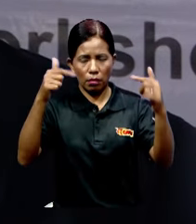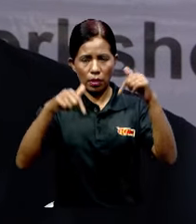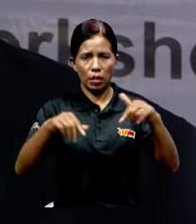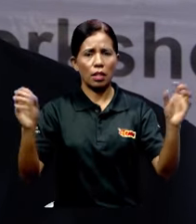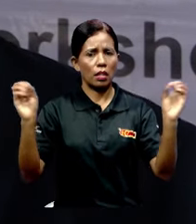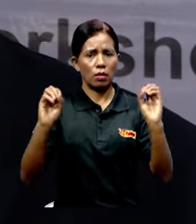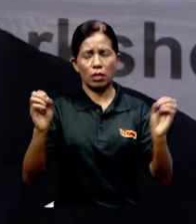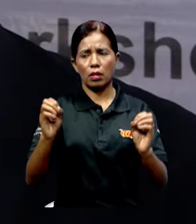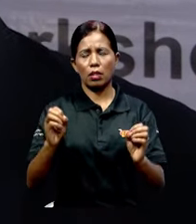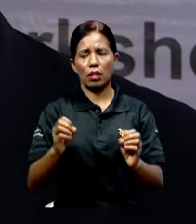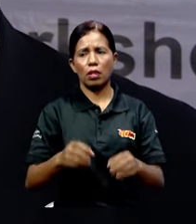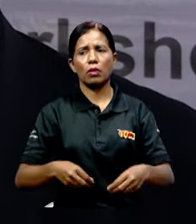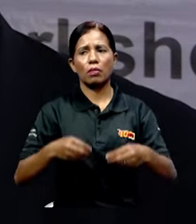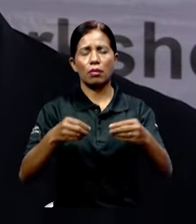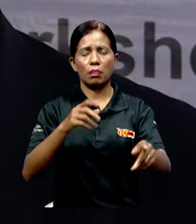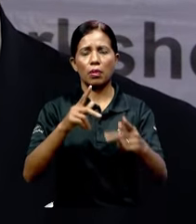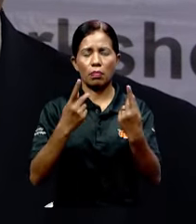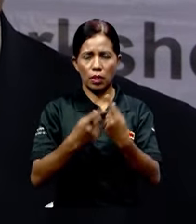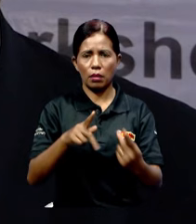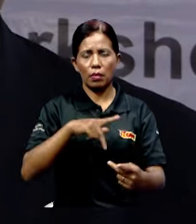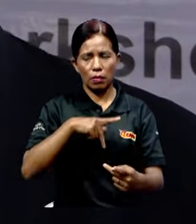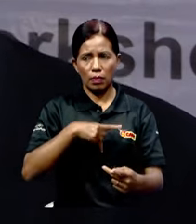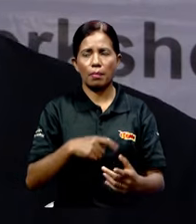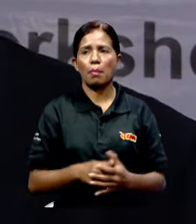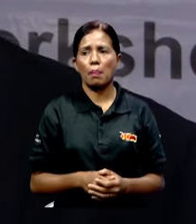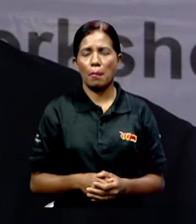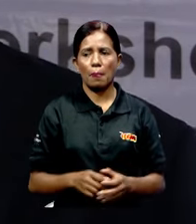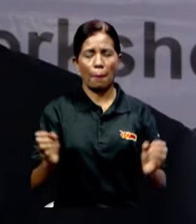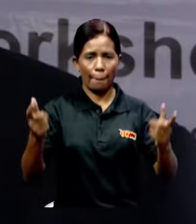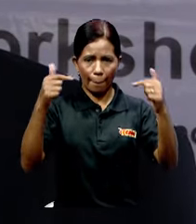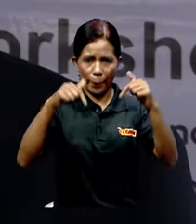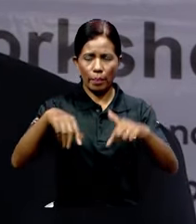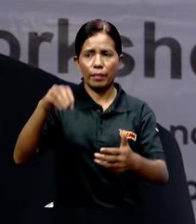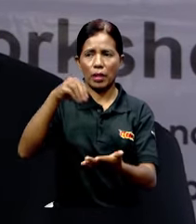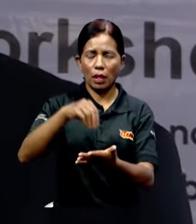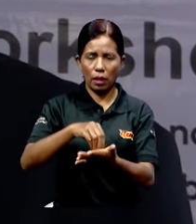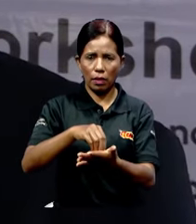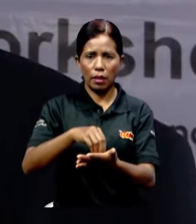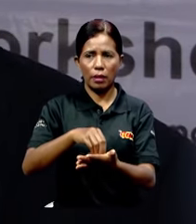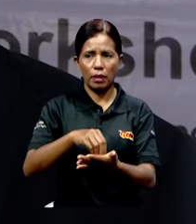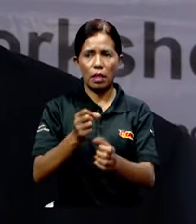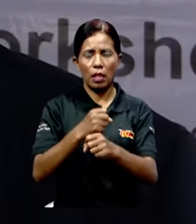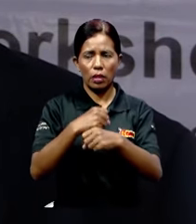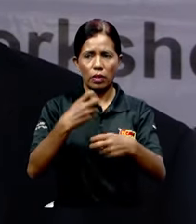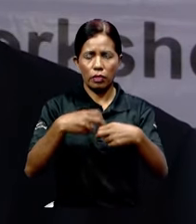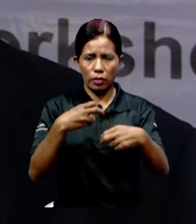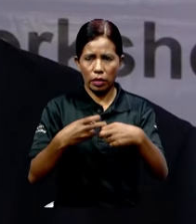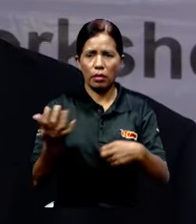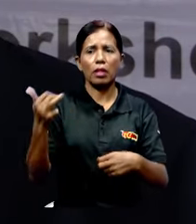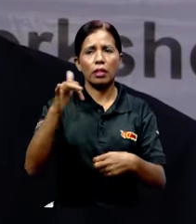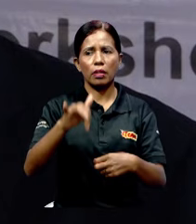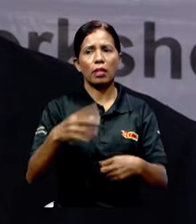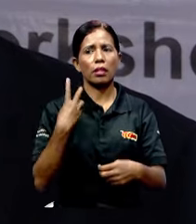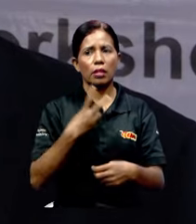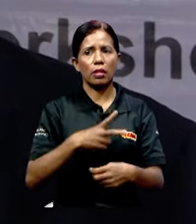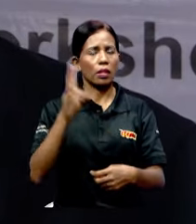atu desafia fali ita ne setor privado. Laos atu mai kria fali in dificulta fali sira. Enta ita